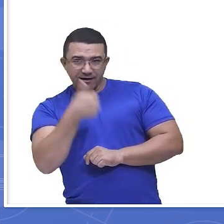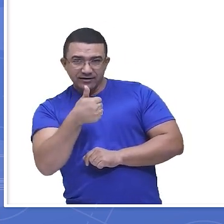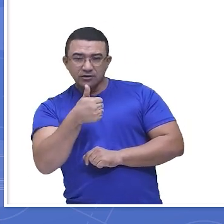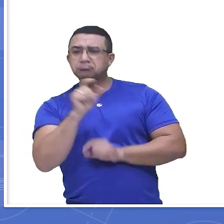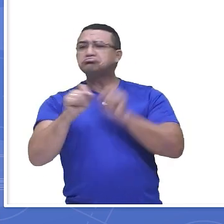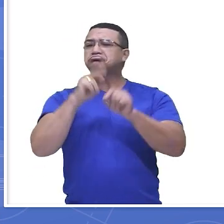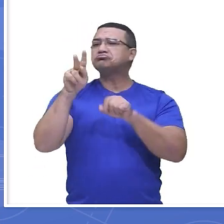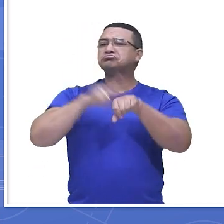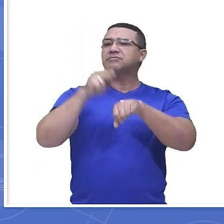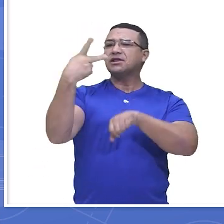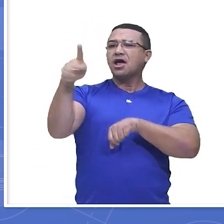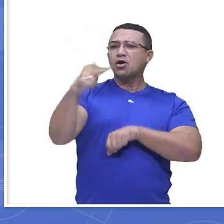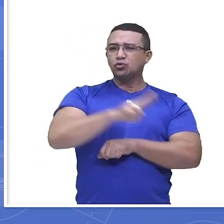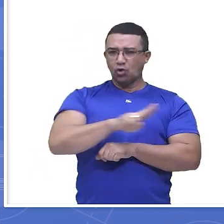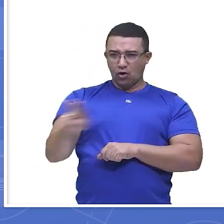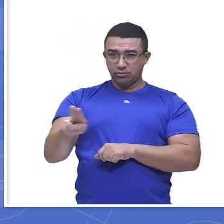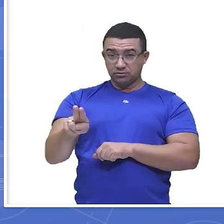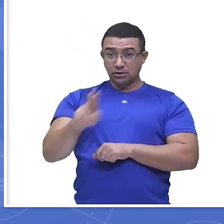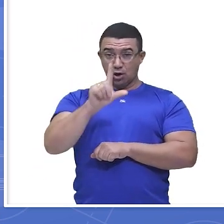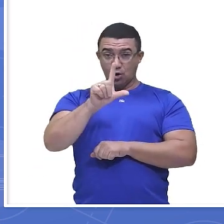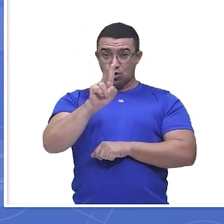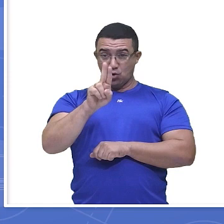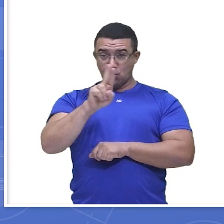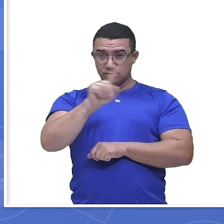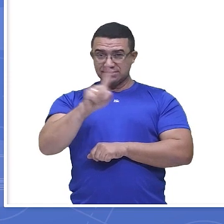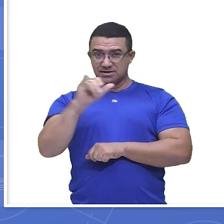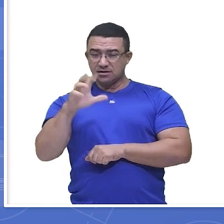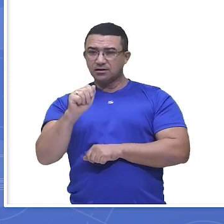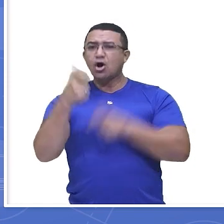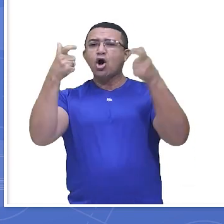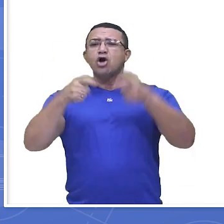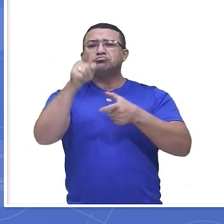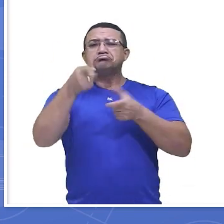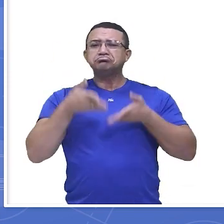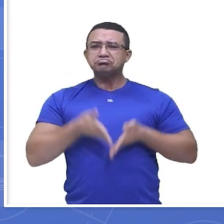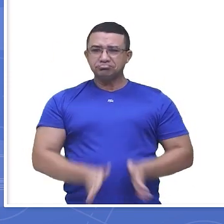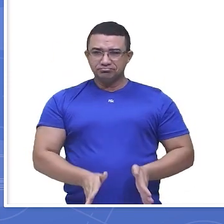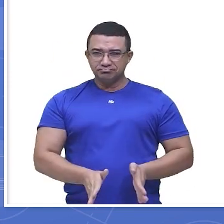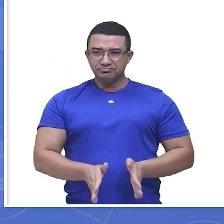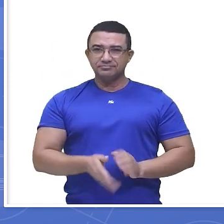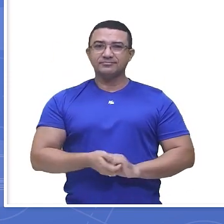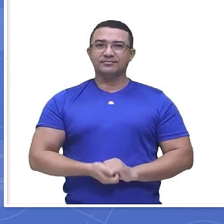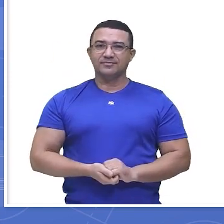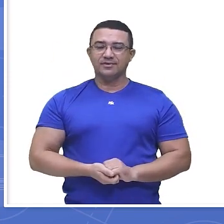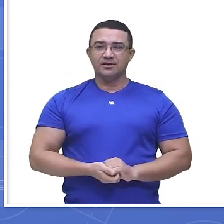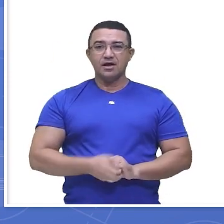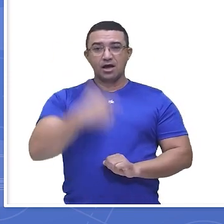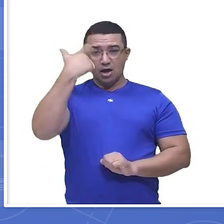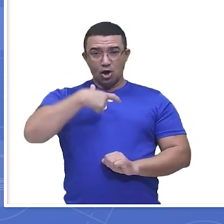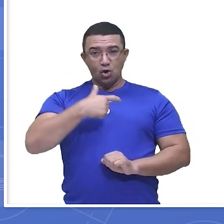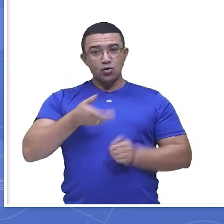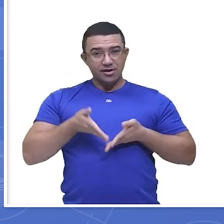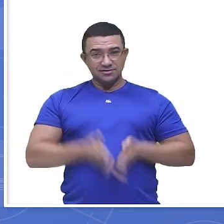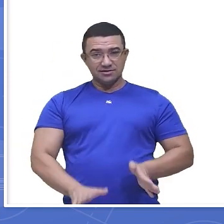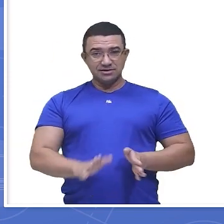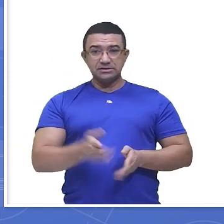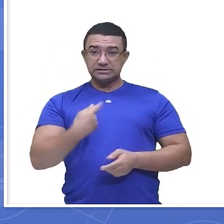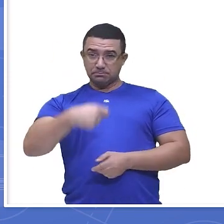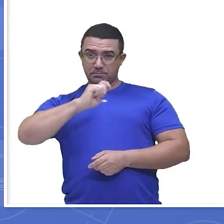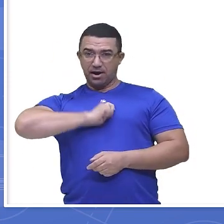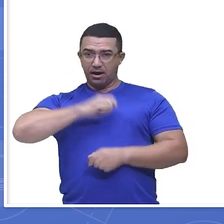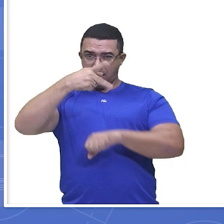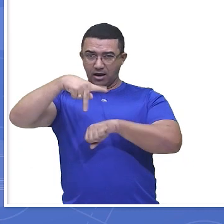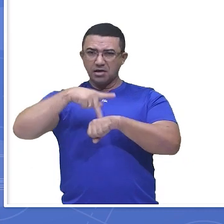llamas? Lucía, ¿De dónde eres, Lucía? soy española. ¿Y tú?